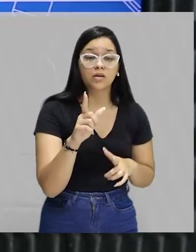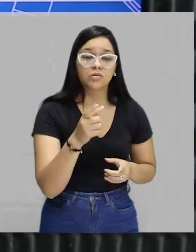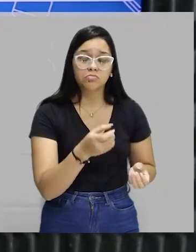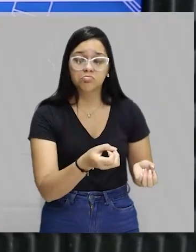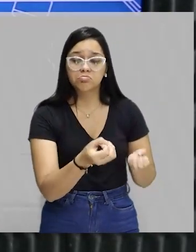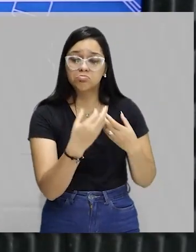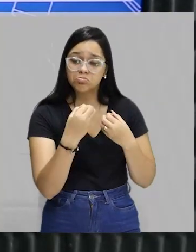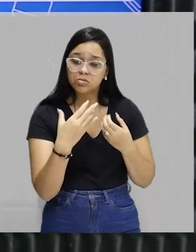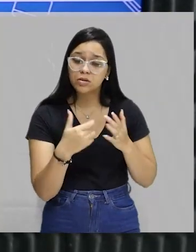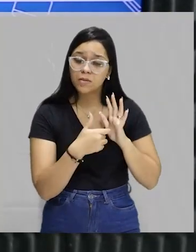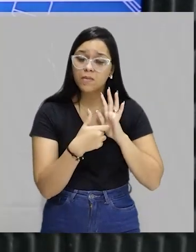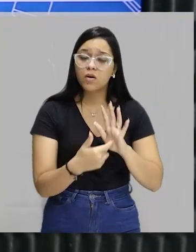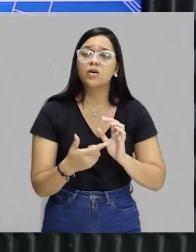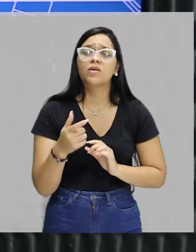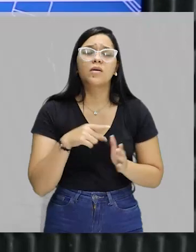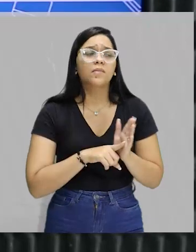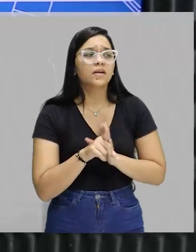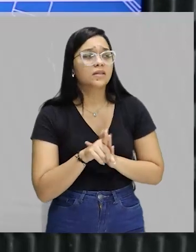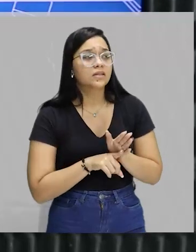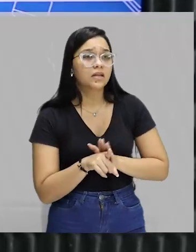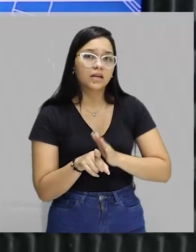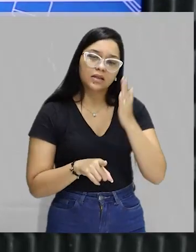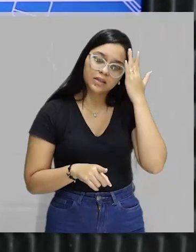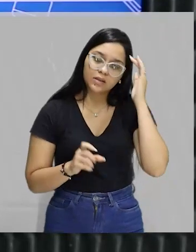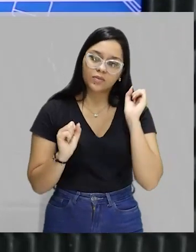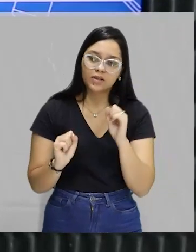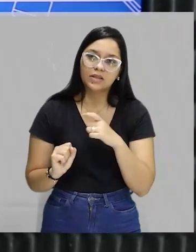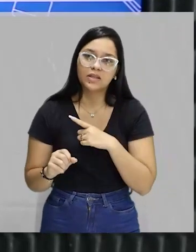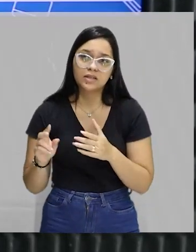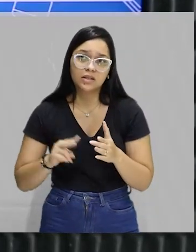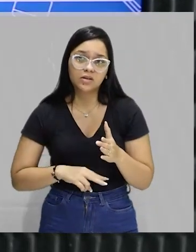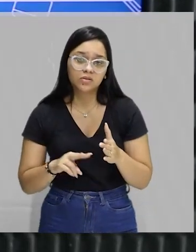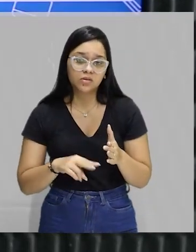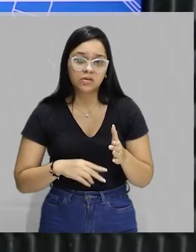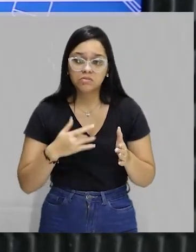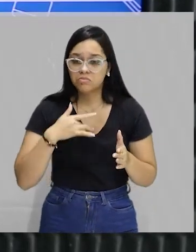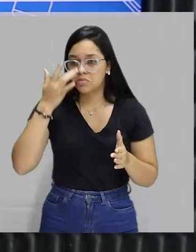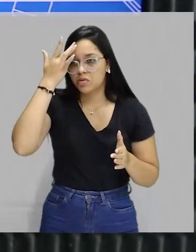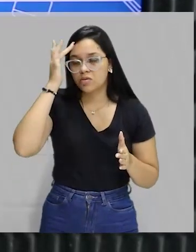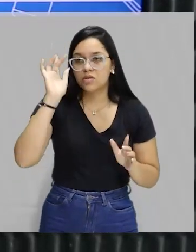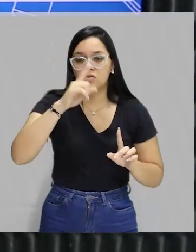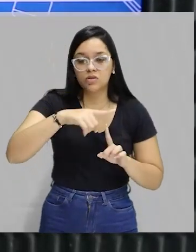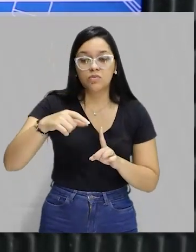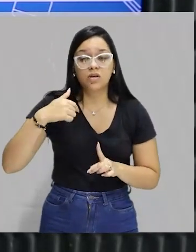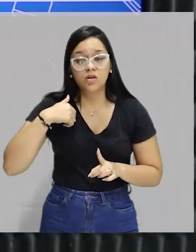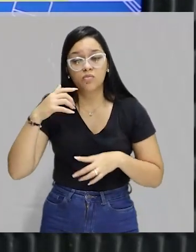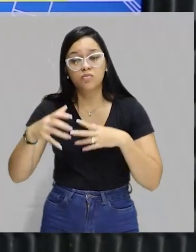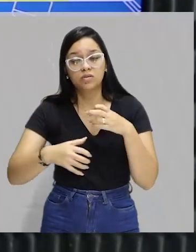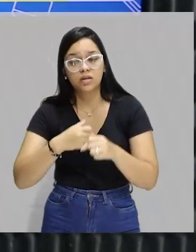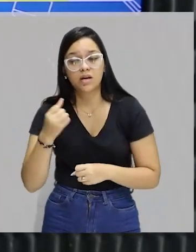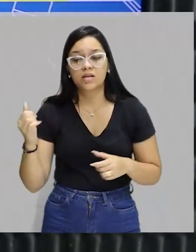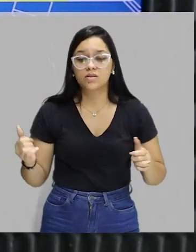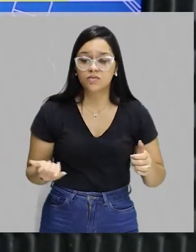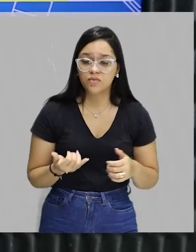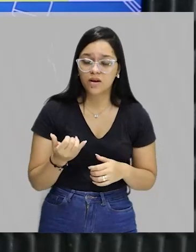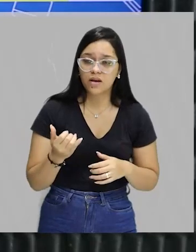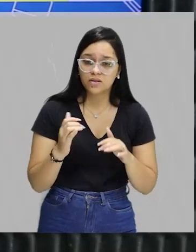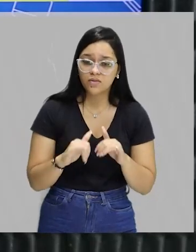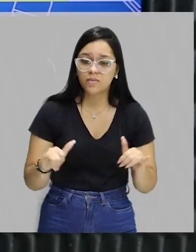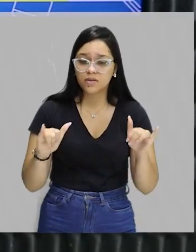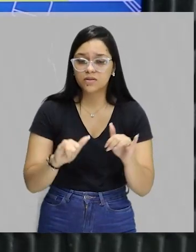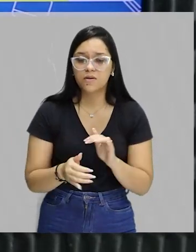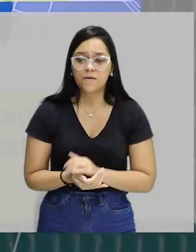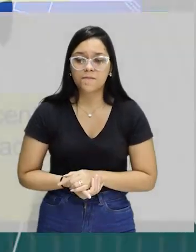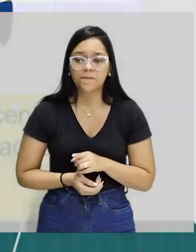a isso. Então vamos pesquisar, vamos entender para fazer a leitura. Eu não sei o título do quadro, eu vou buscar as informações sobre ele.